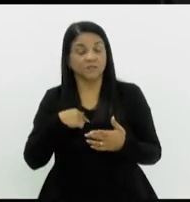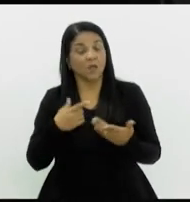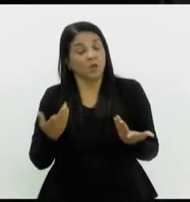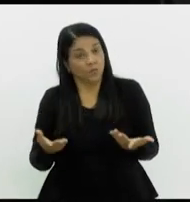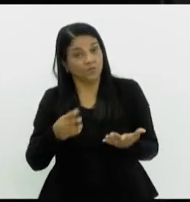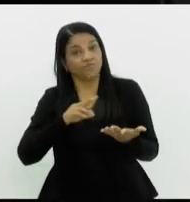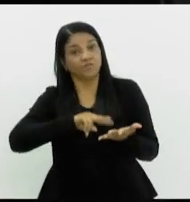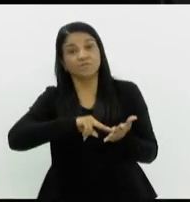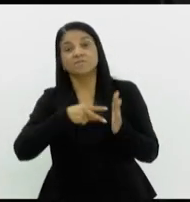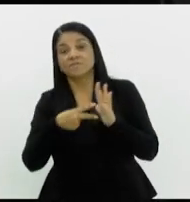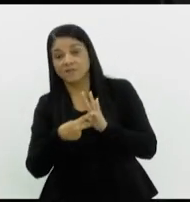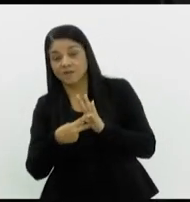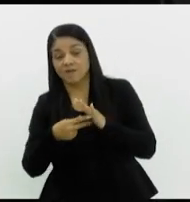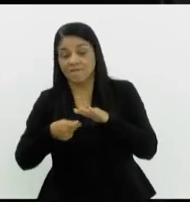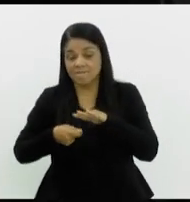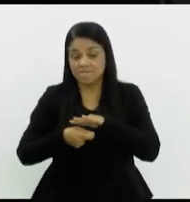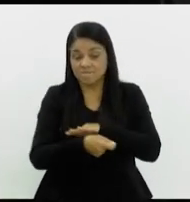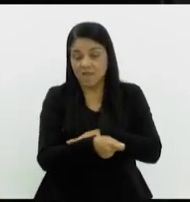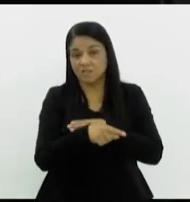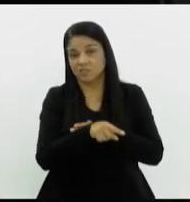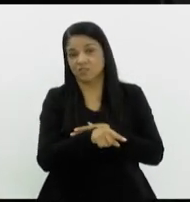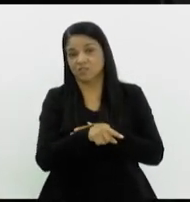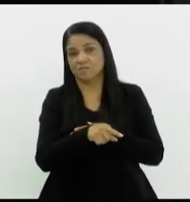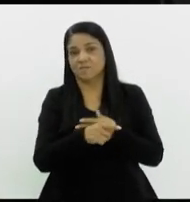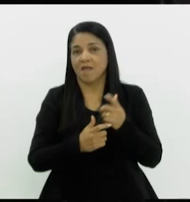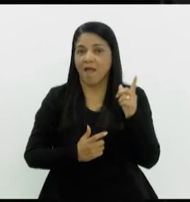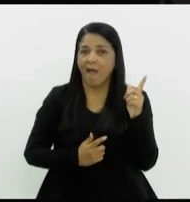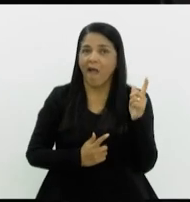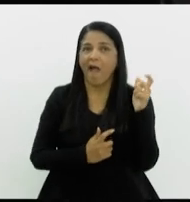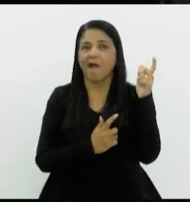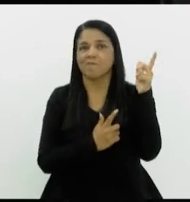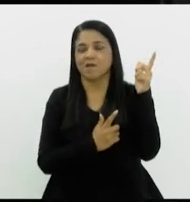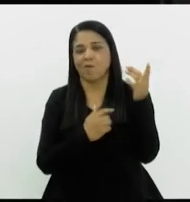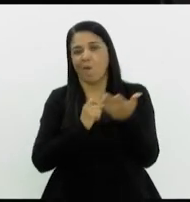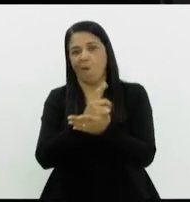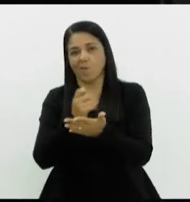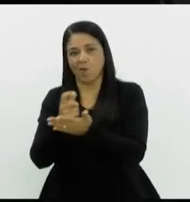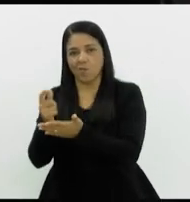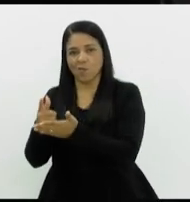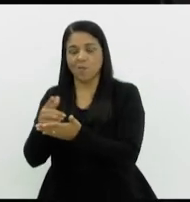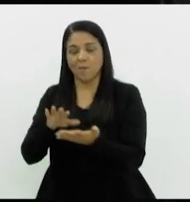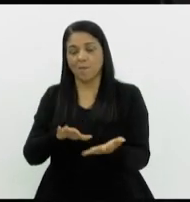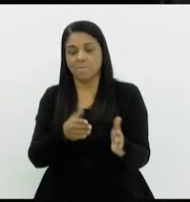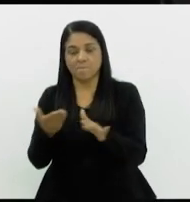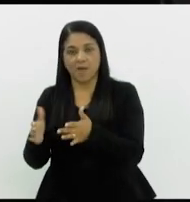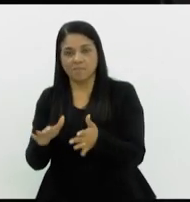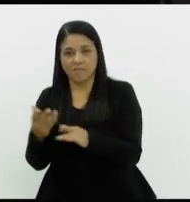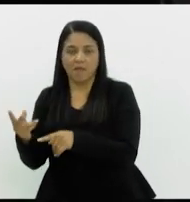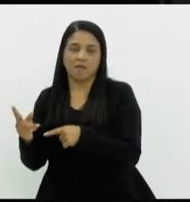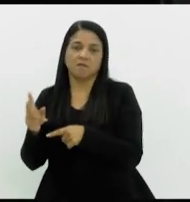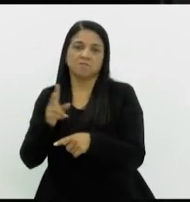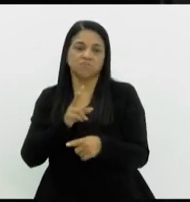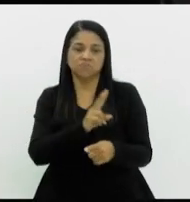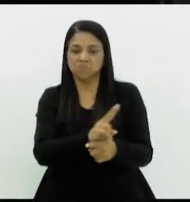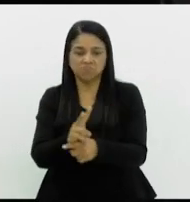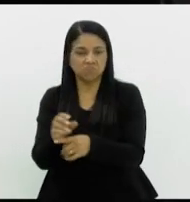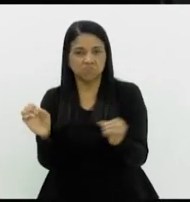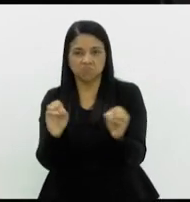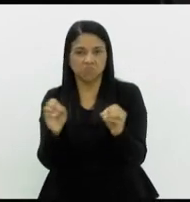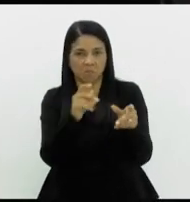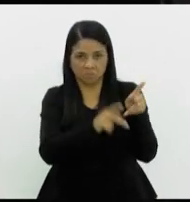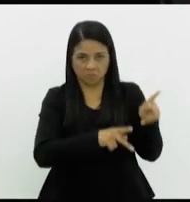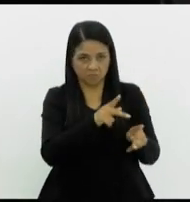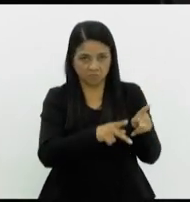do Rio de Janeiro mais armas eficazes para matar e desproteger a população, e